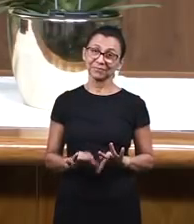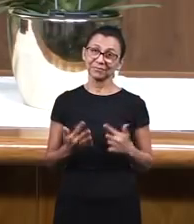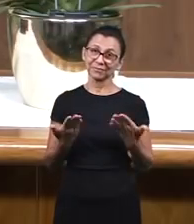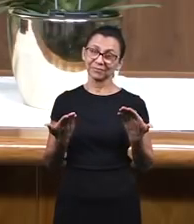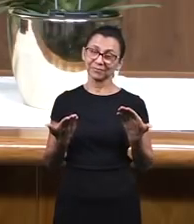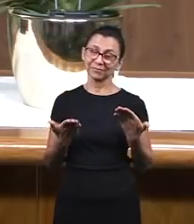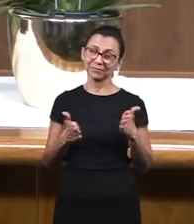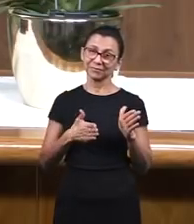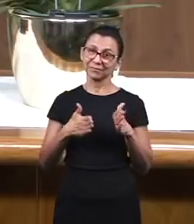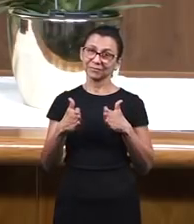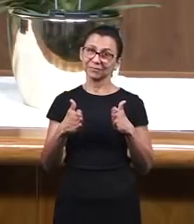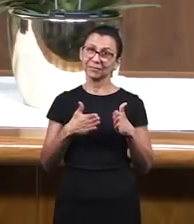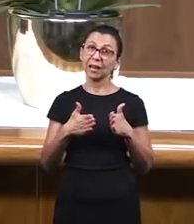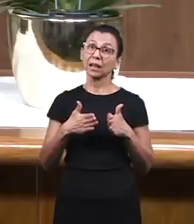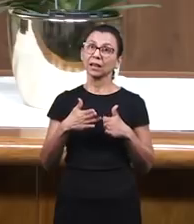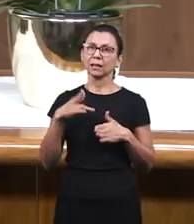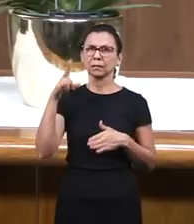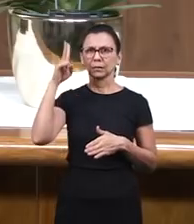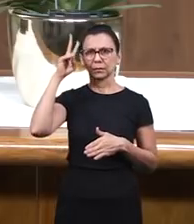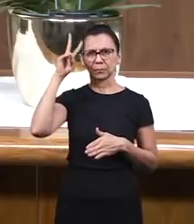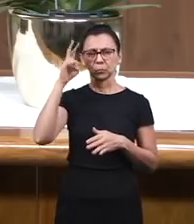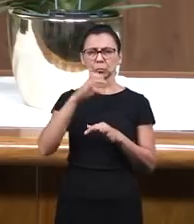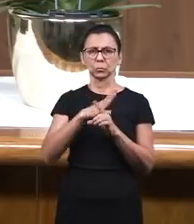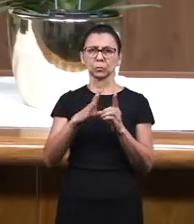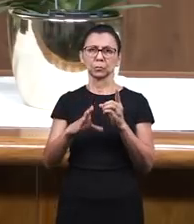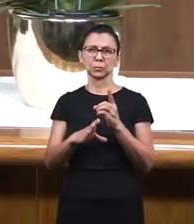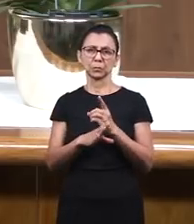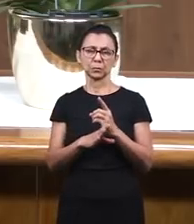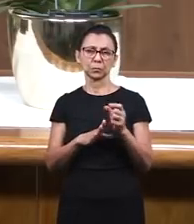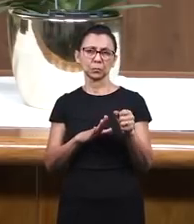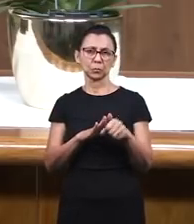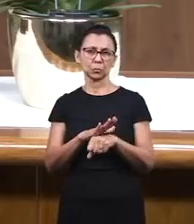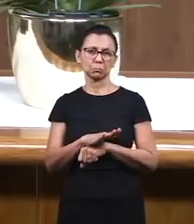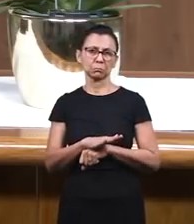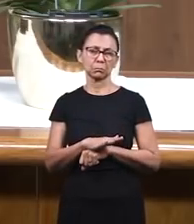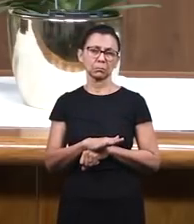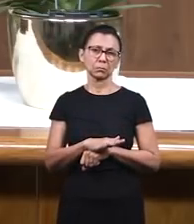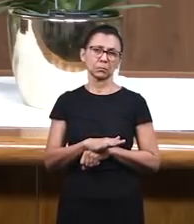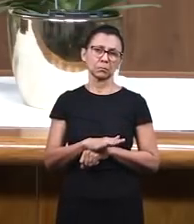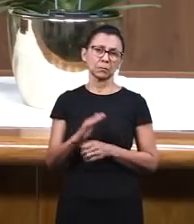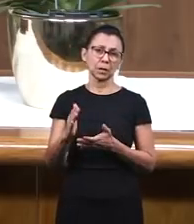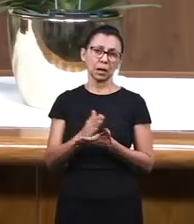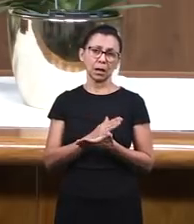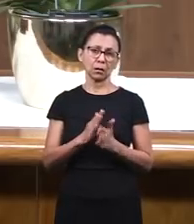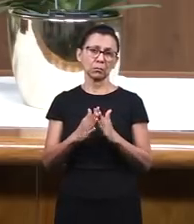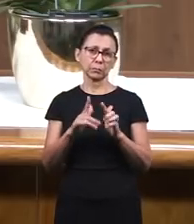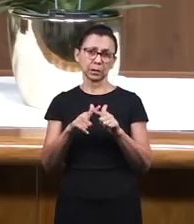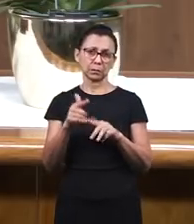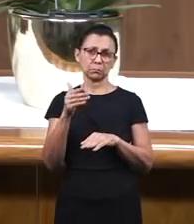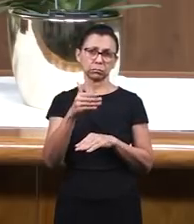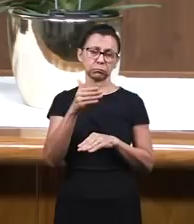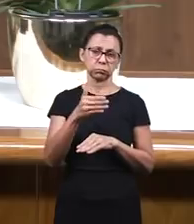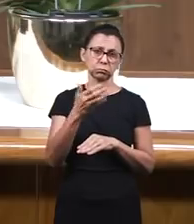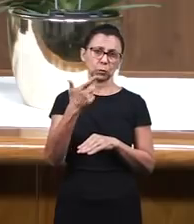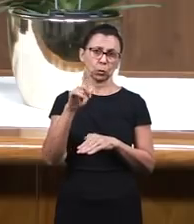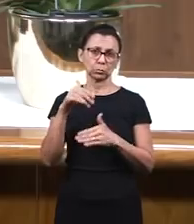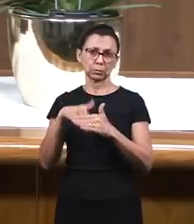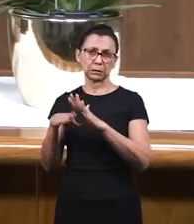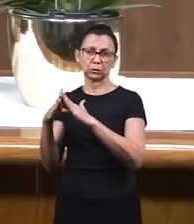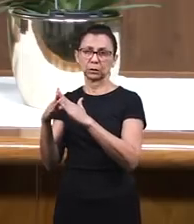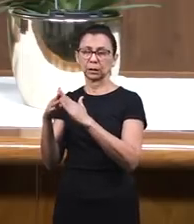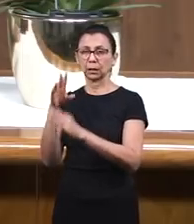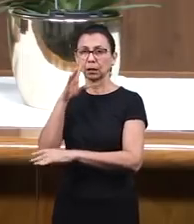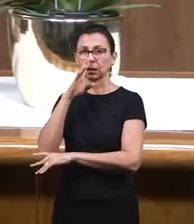essa programação e lembramos do culto logo mais à noite. Alguns estarão podendo ir às igrejas, outros estarão assistindo nas suas